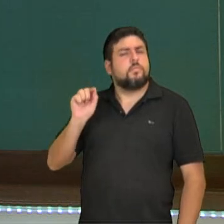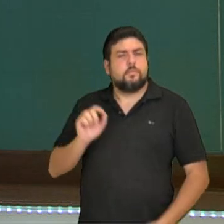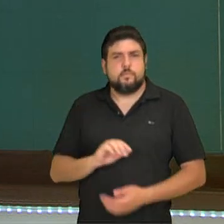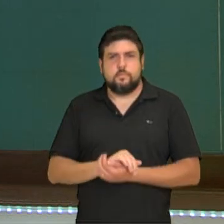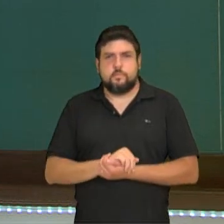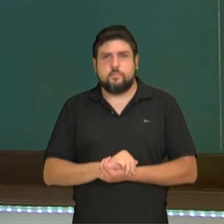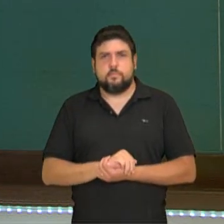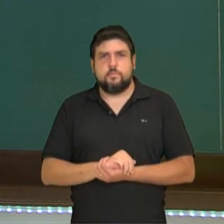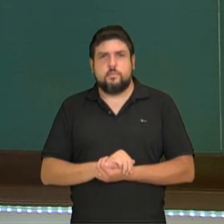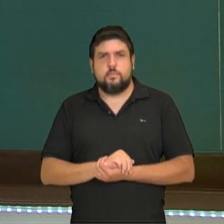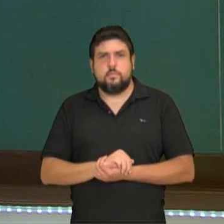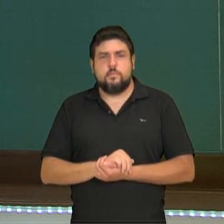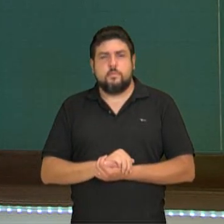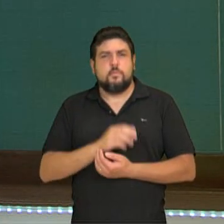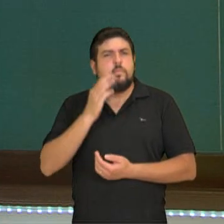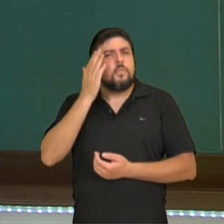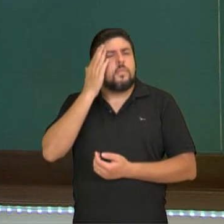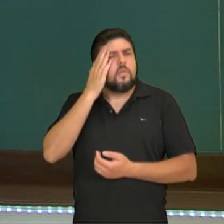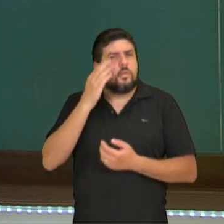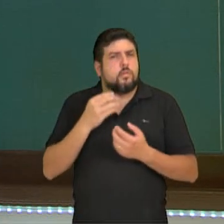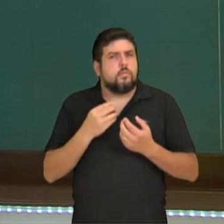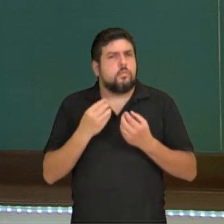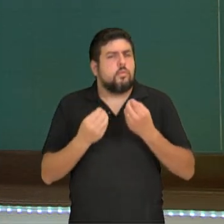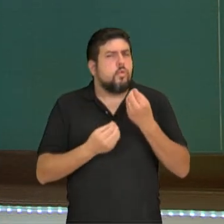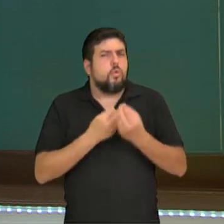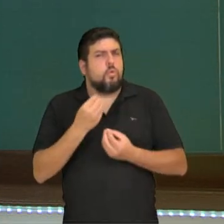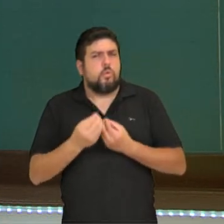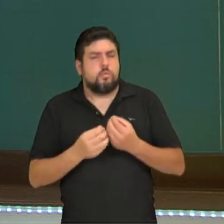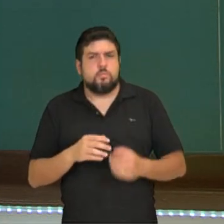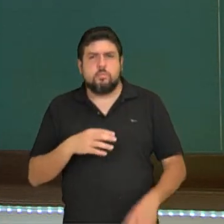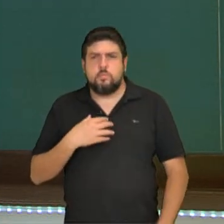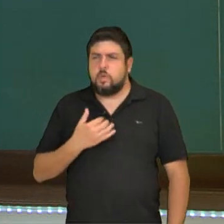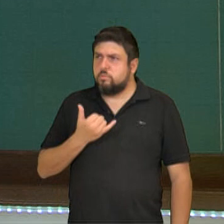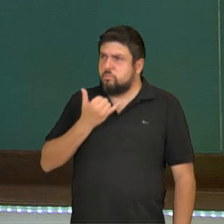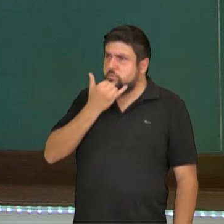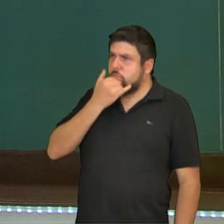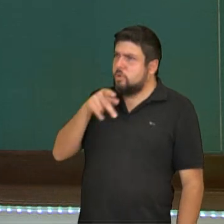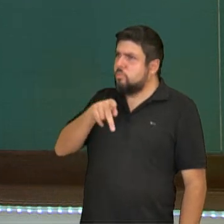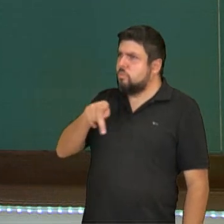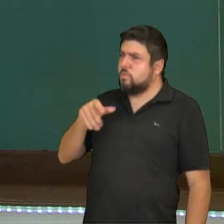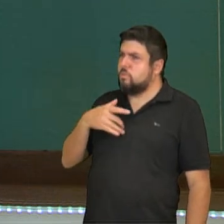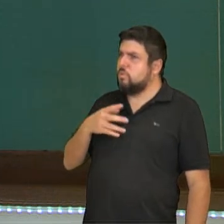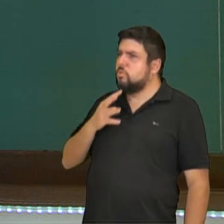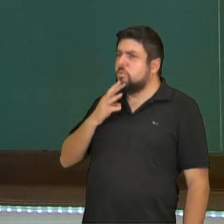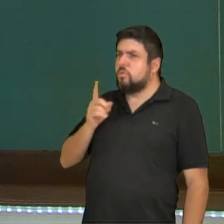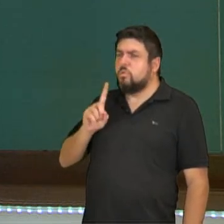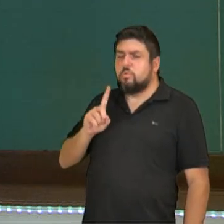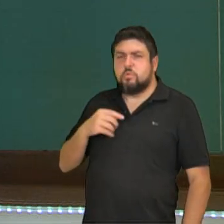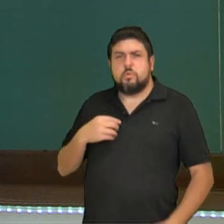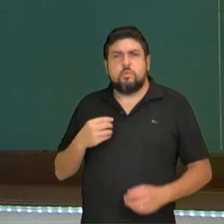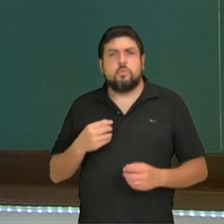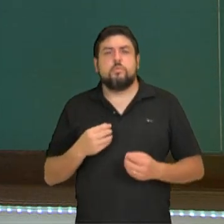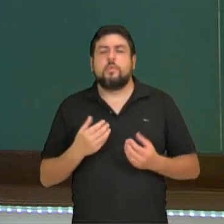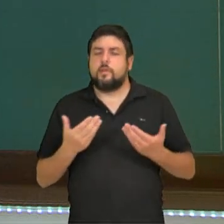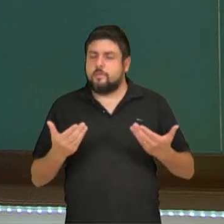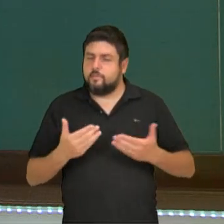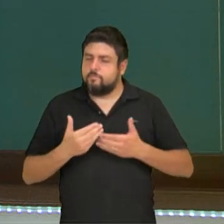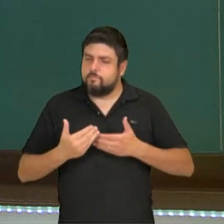Vocês sabem como que ela surgiu? Ah, professora, eu não sei nem o que é orientação, como é que eu vou saber como ela surgiu? A gente vai ver isso